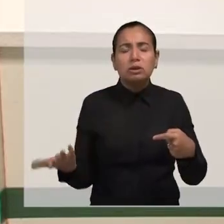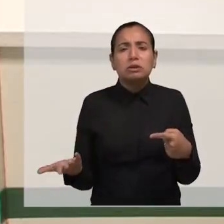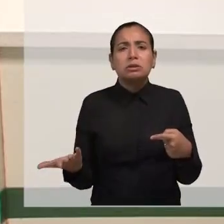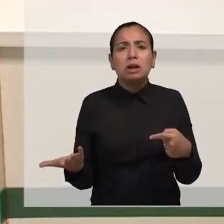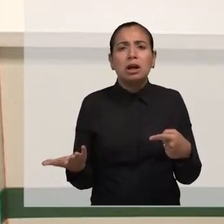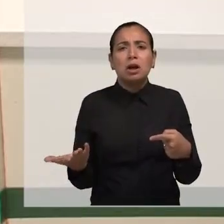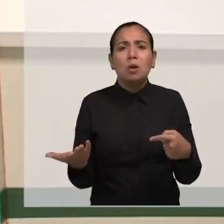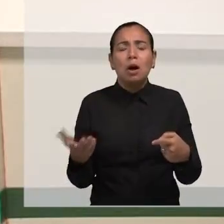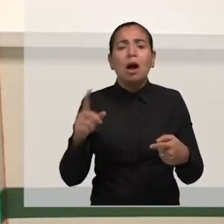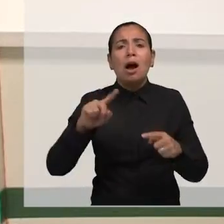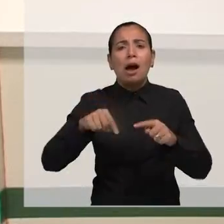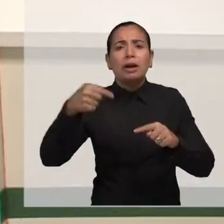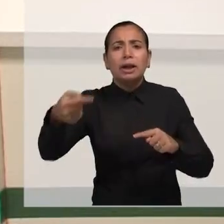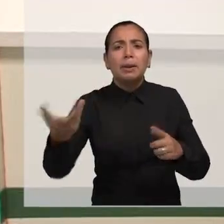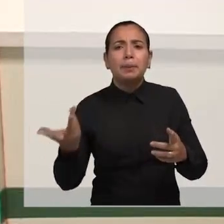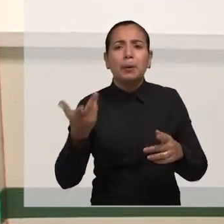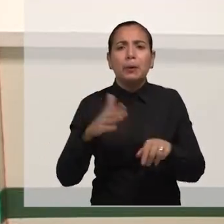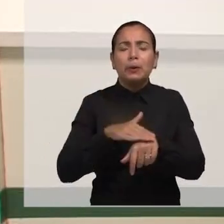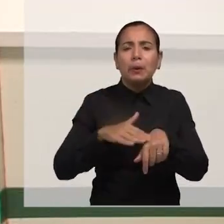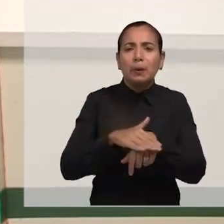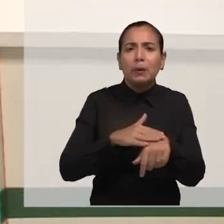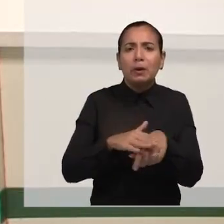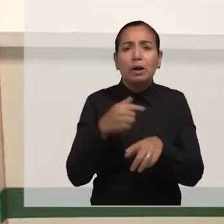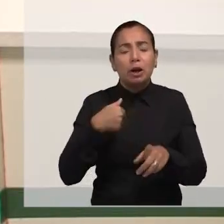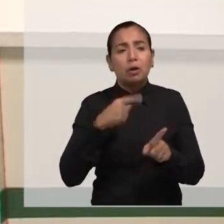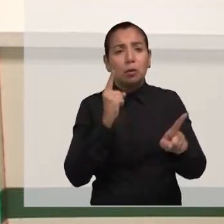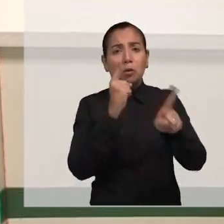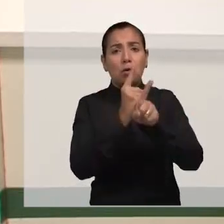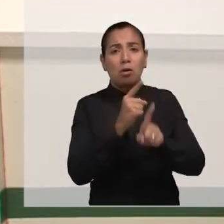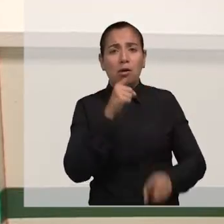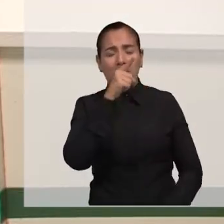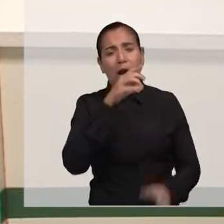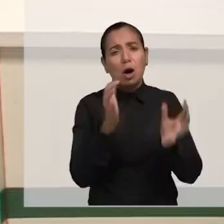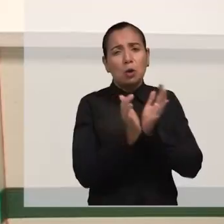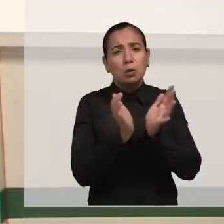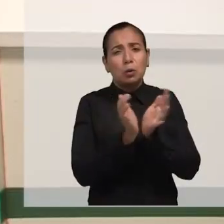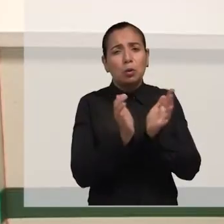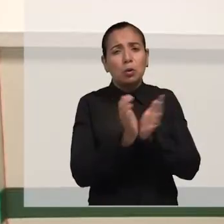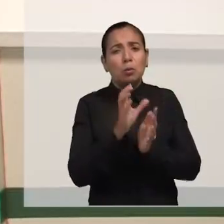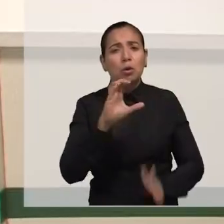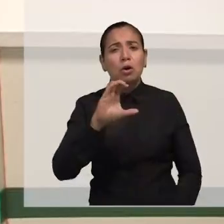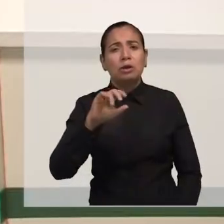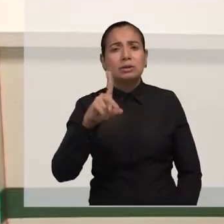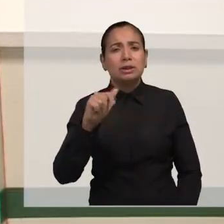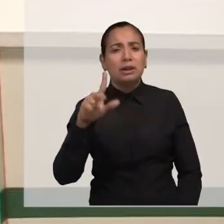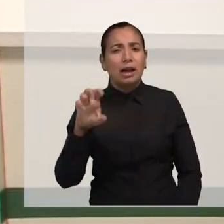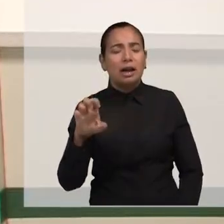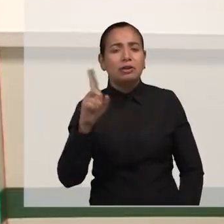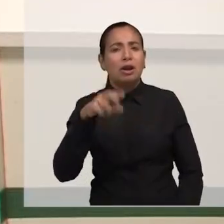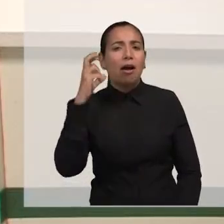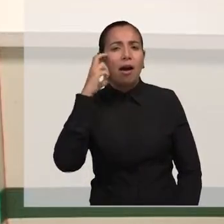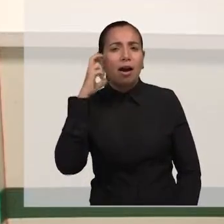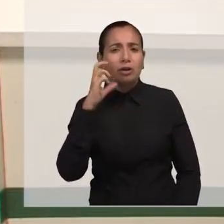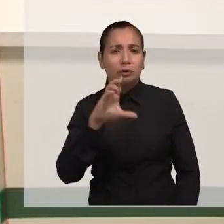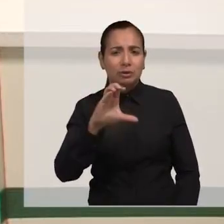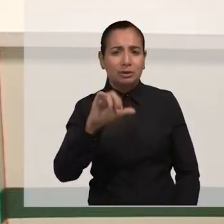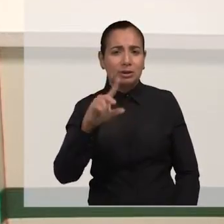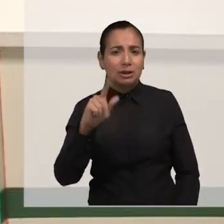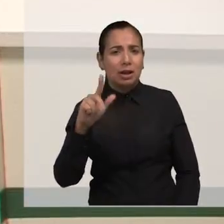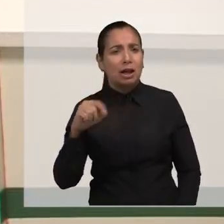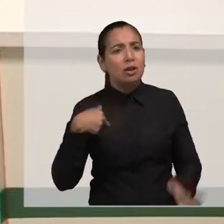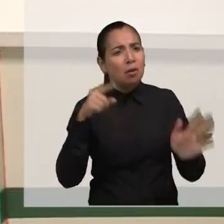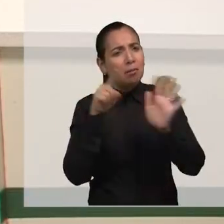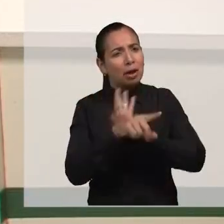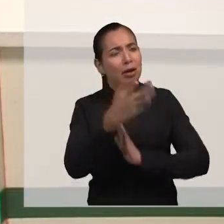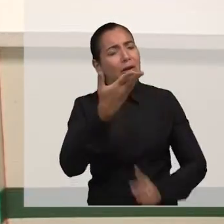maior liderança de oposição hoje. Aí o partido dele se alinha lá em cima, a nível nacional, e quer impor ao